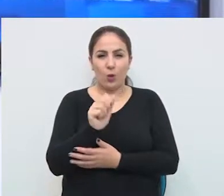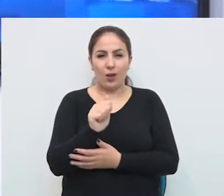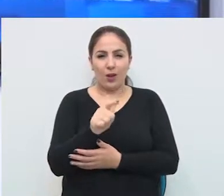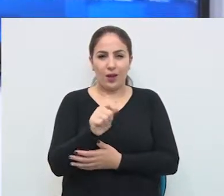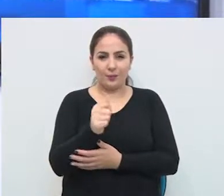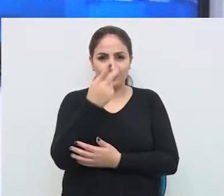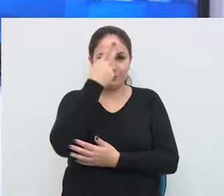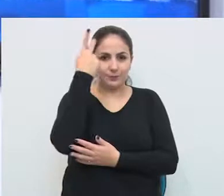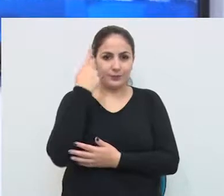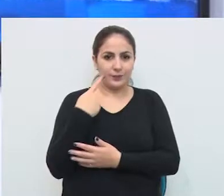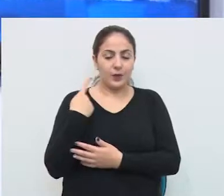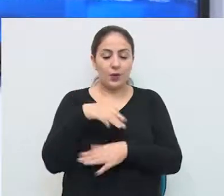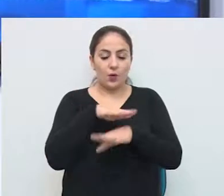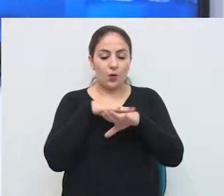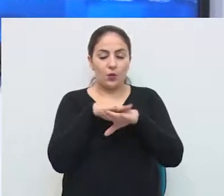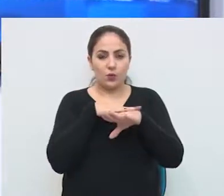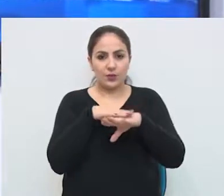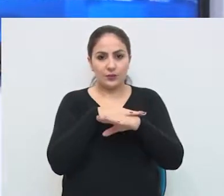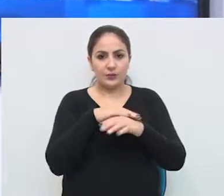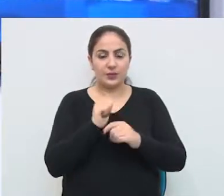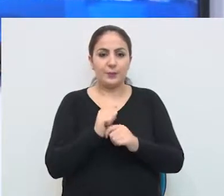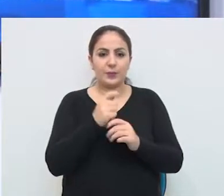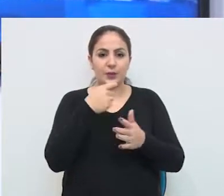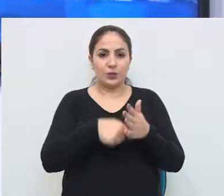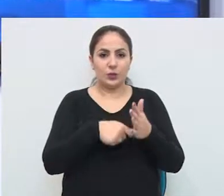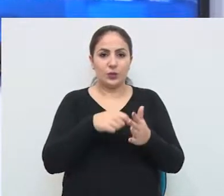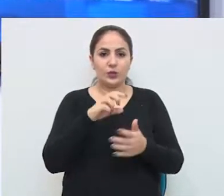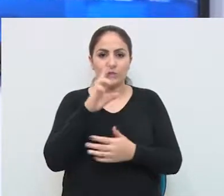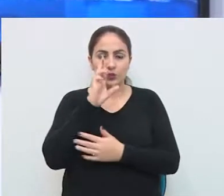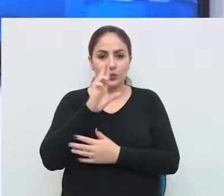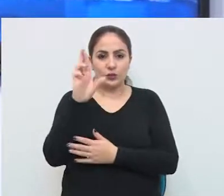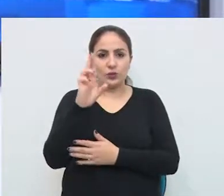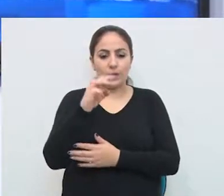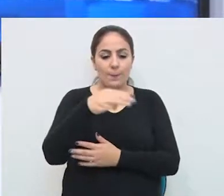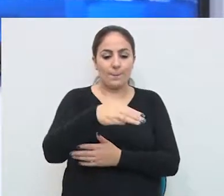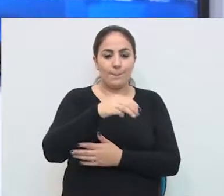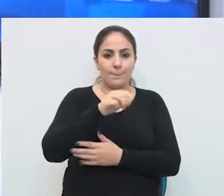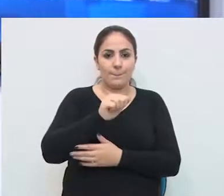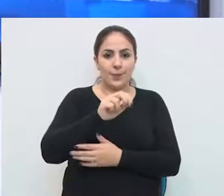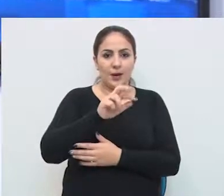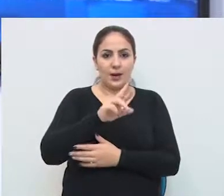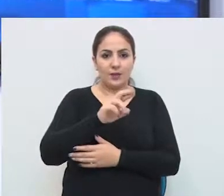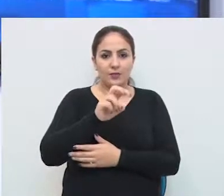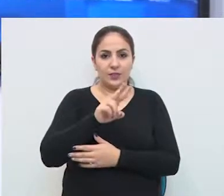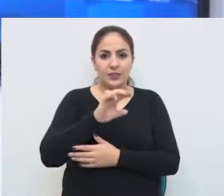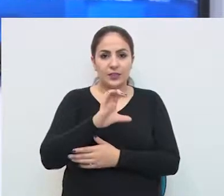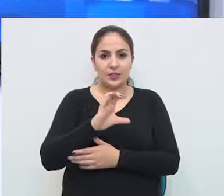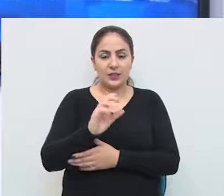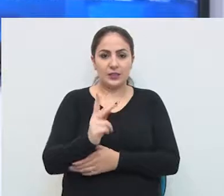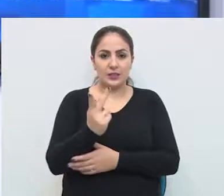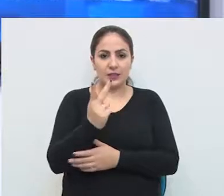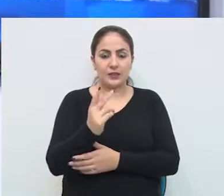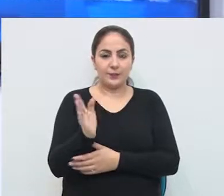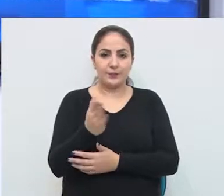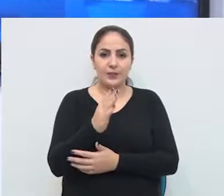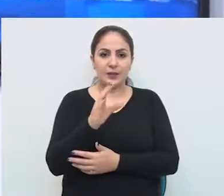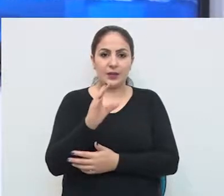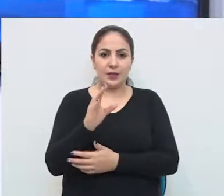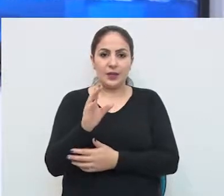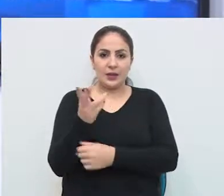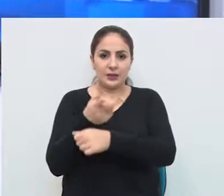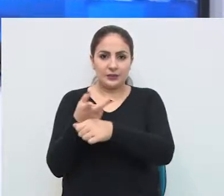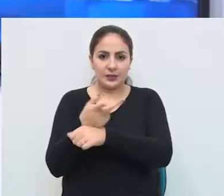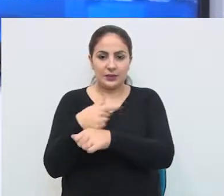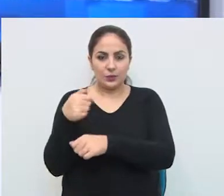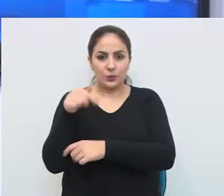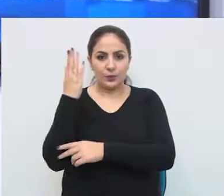Petrini conversa com o ator, diretor e roteirista do filme Maverick, Caçada no Brasil. Emiliano Rússio conta por que